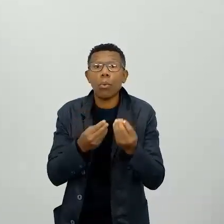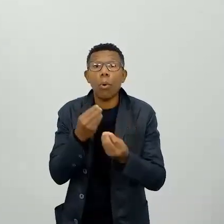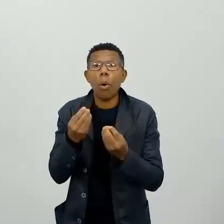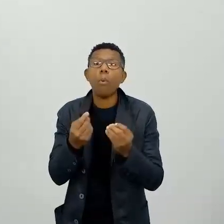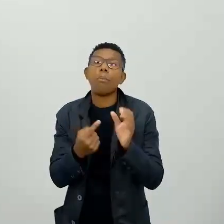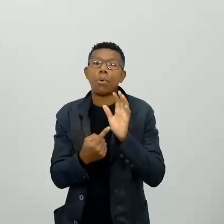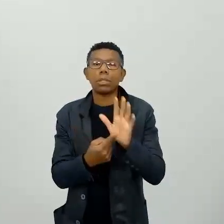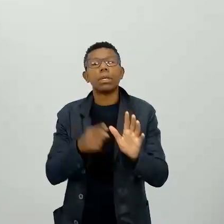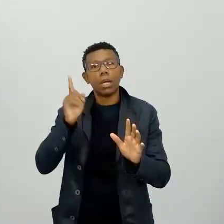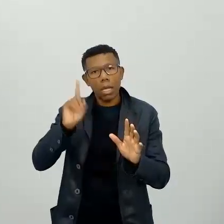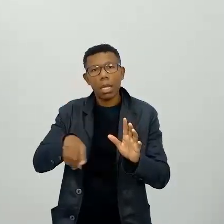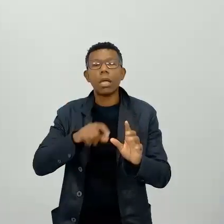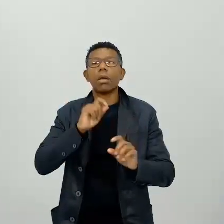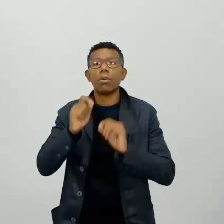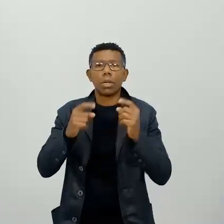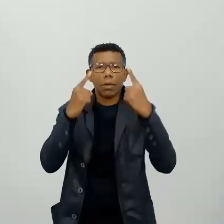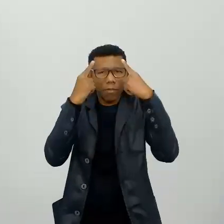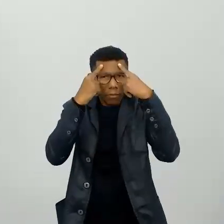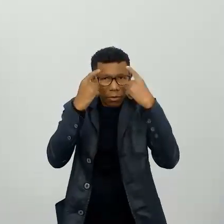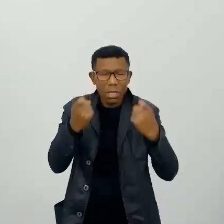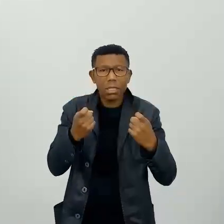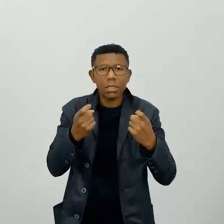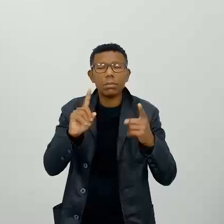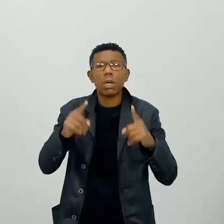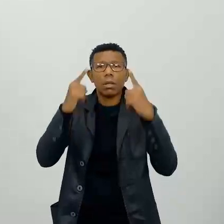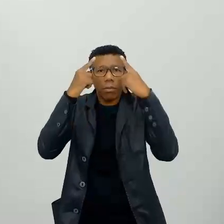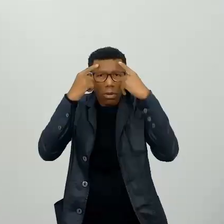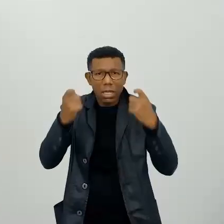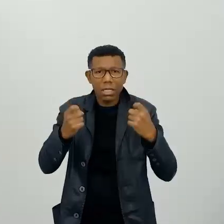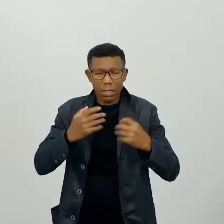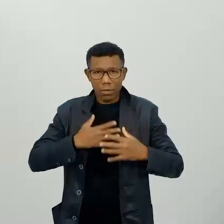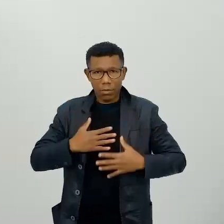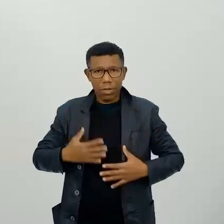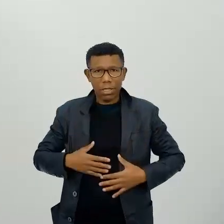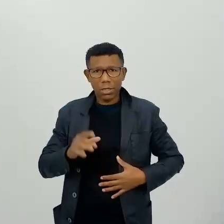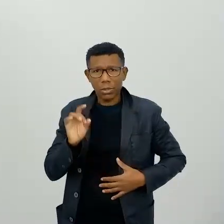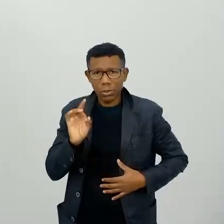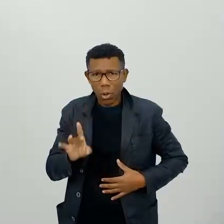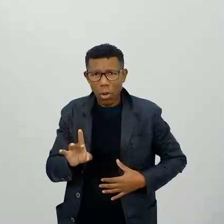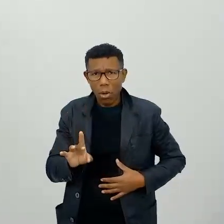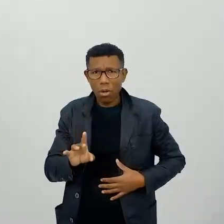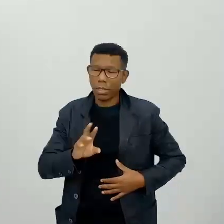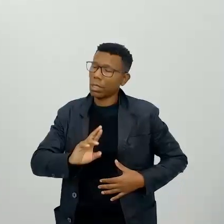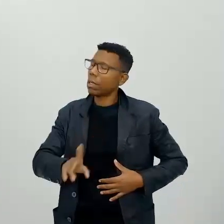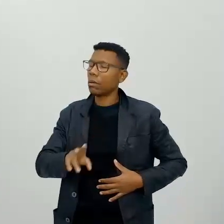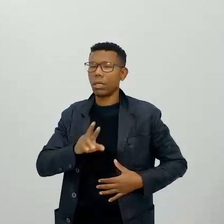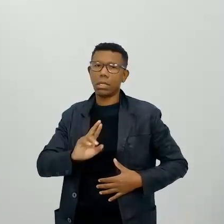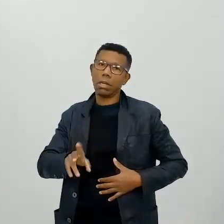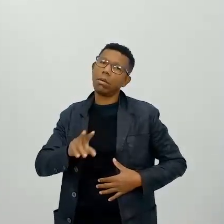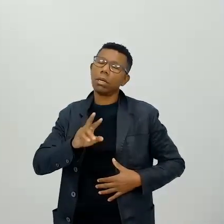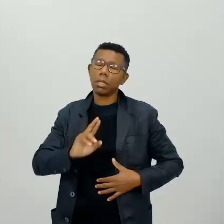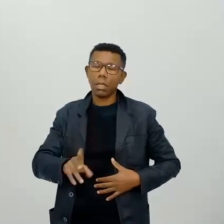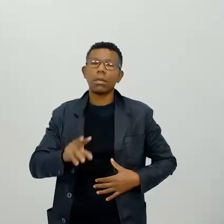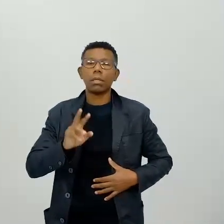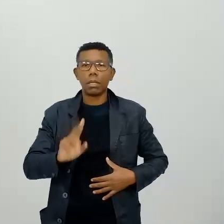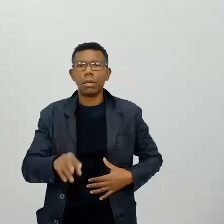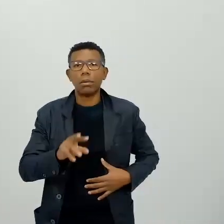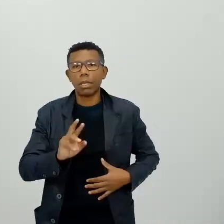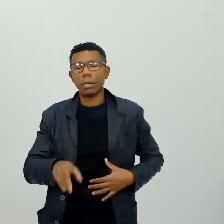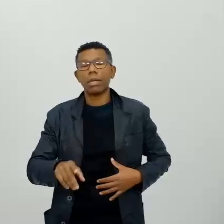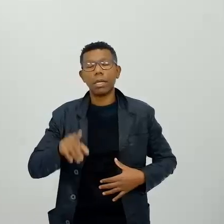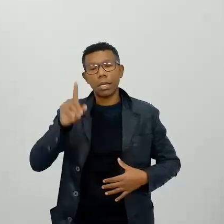Que é uma violência. Mas qual violência? Não só a física, que geralmente a gente identifica de imediato, né? Correto. Isso é a que a gente tem a